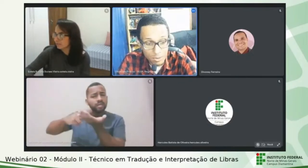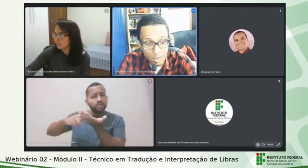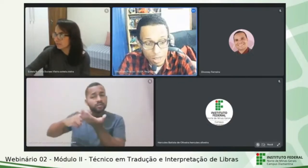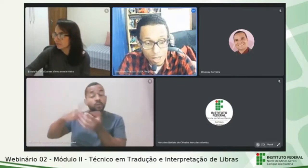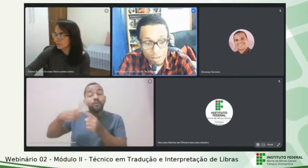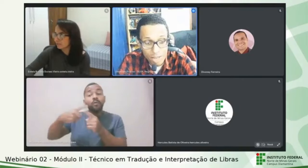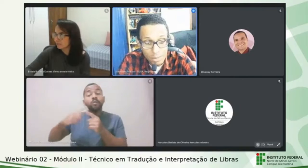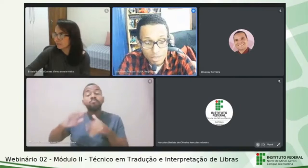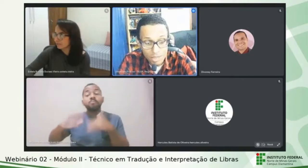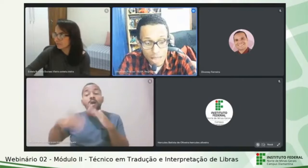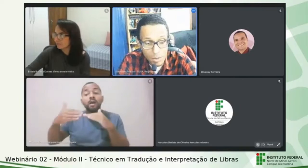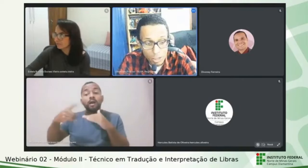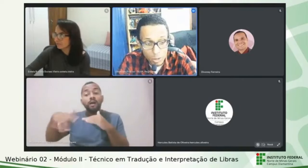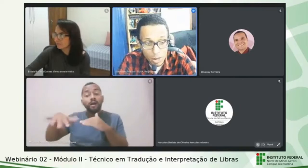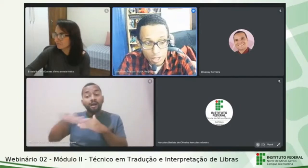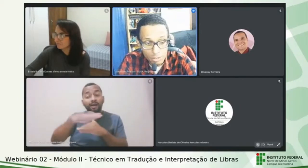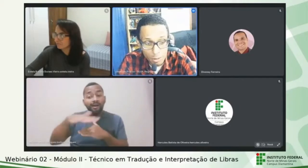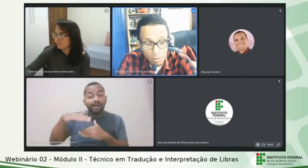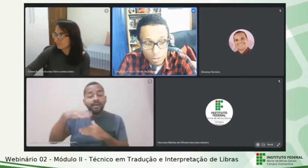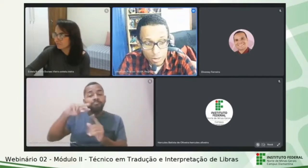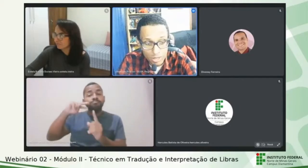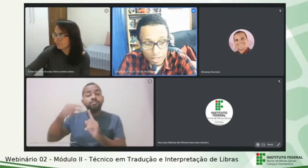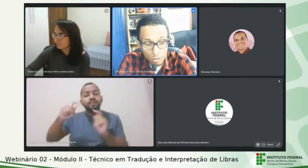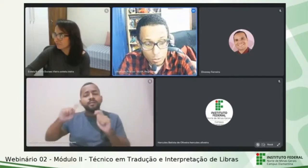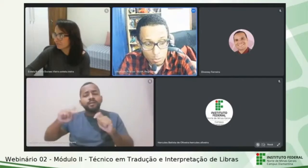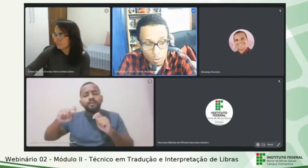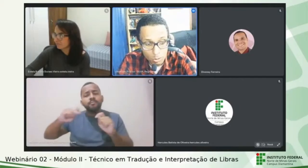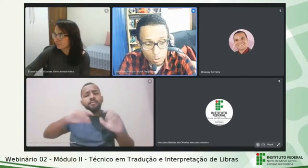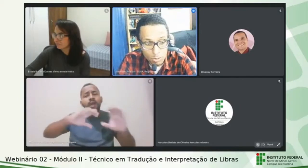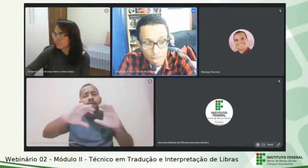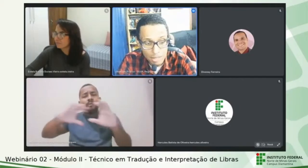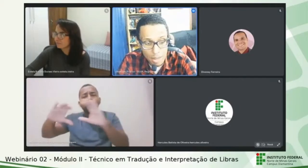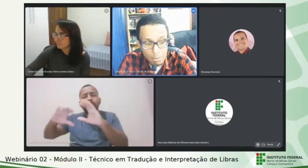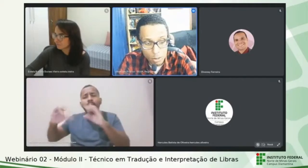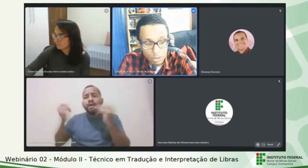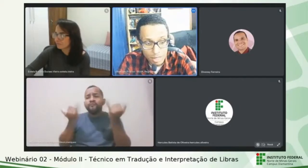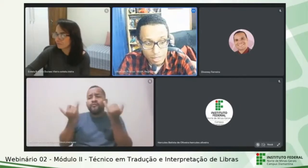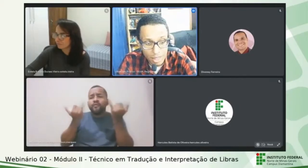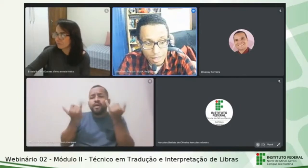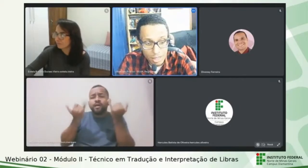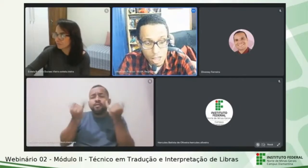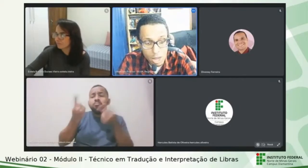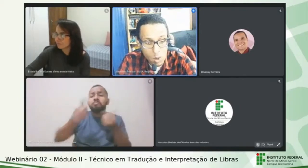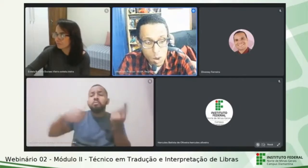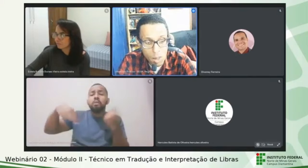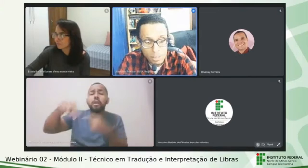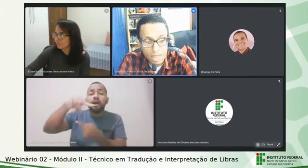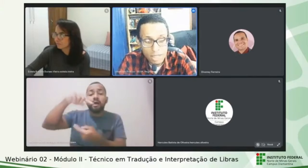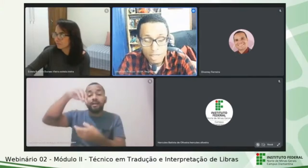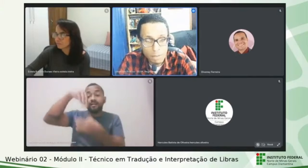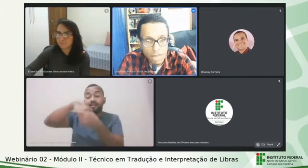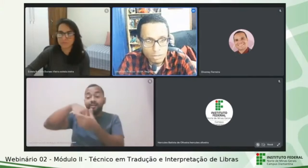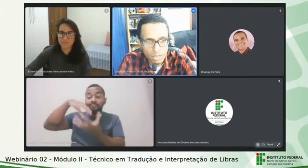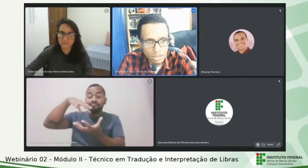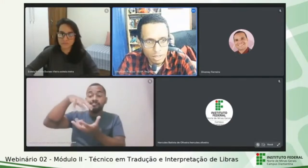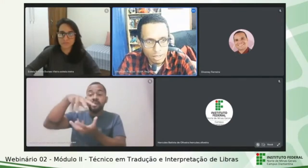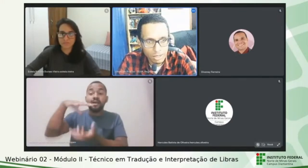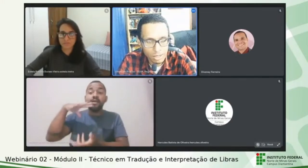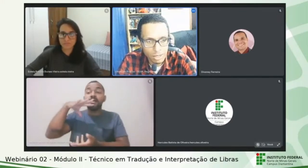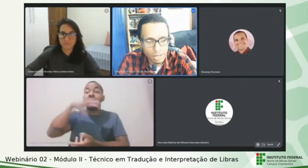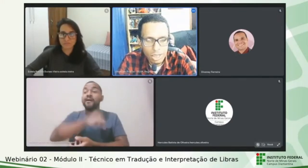comunicação viabilizaram a troca de informações entre os pontos mais remotos da Terra com rapidez jamais